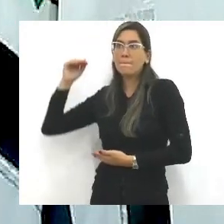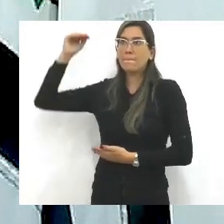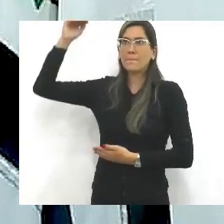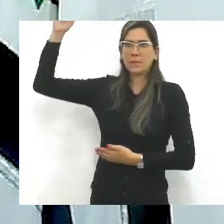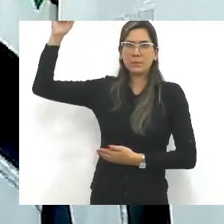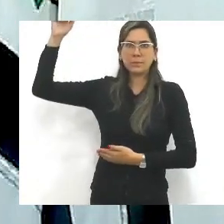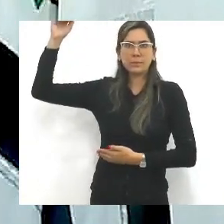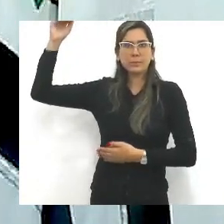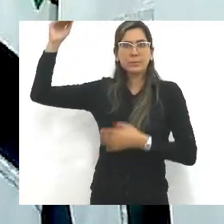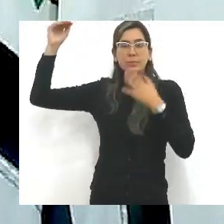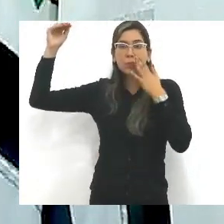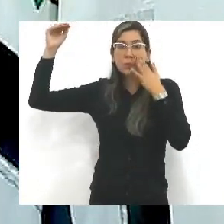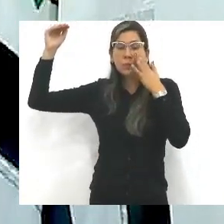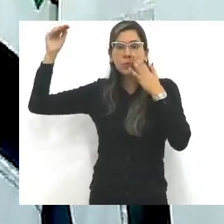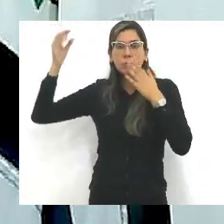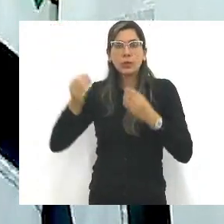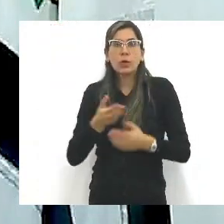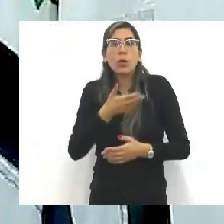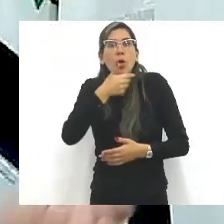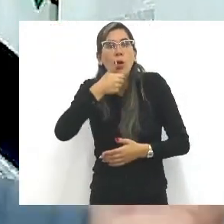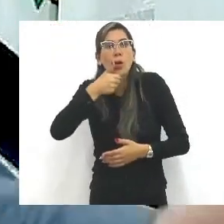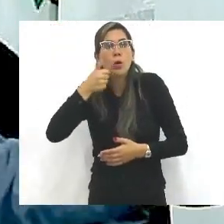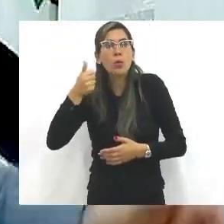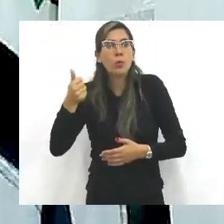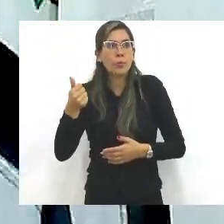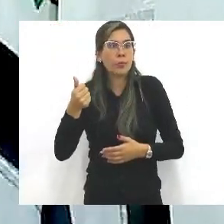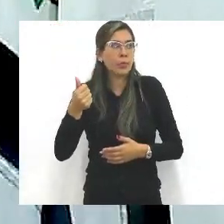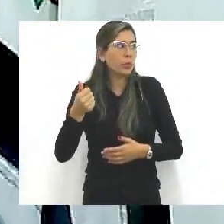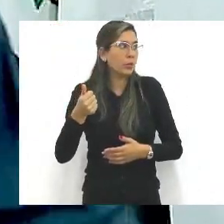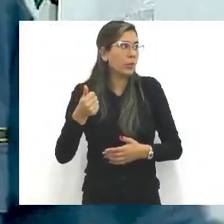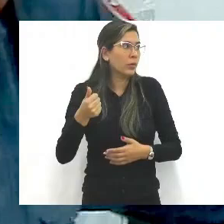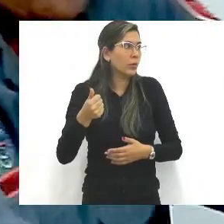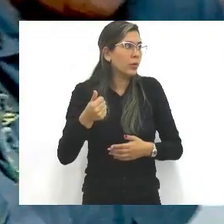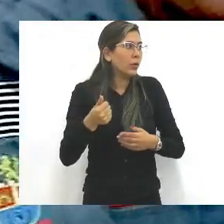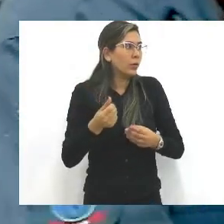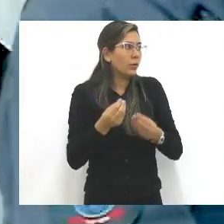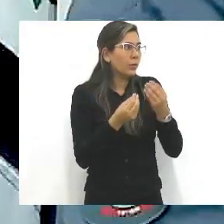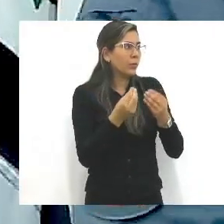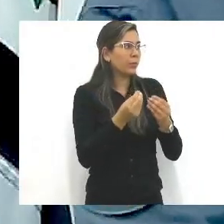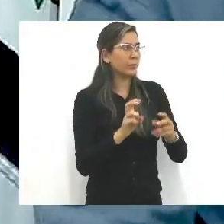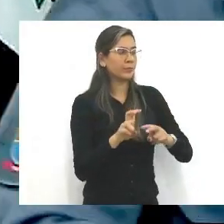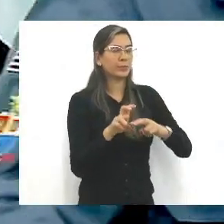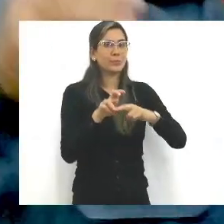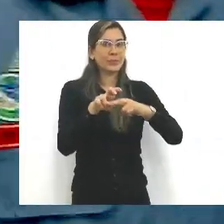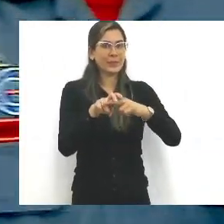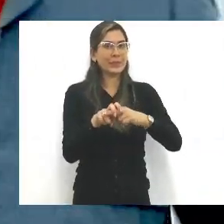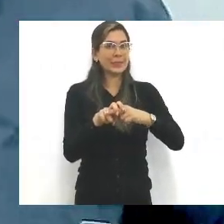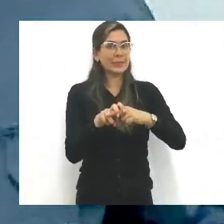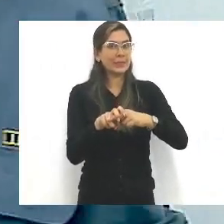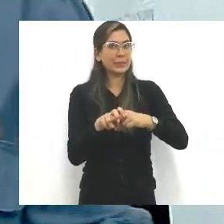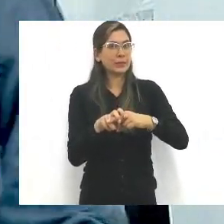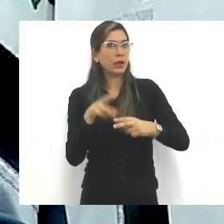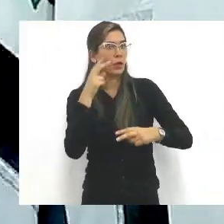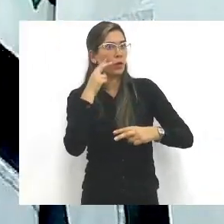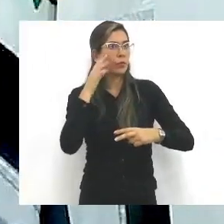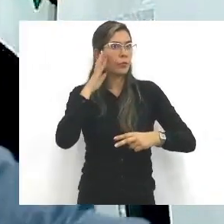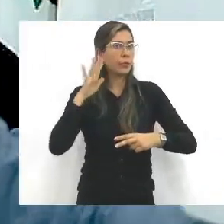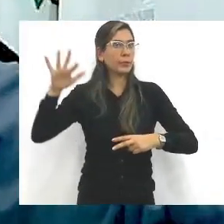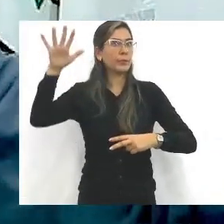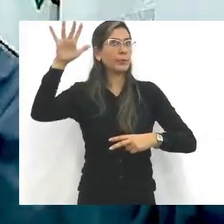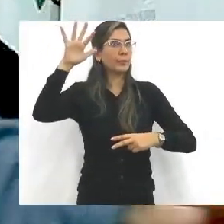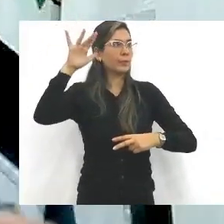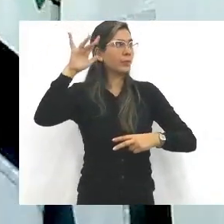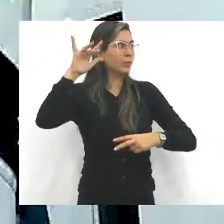adulto? Nada melhor do que o próprio autor, Coronel Ikeda. Pode ficar sentado aqui, Coronel. Vamos imaginar, espero que